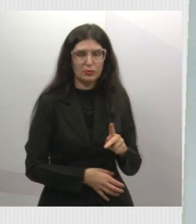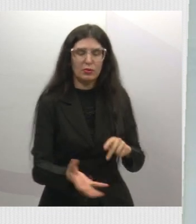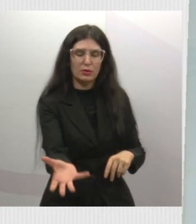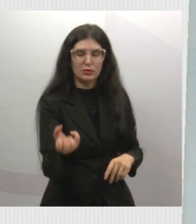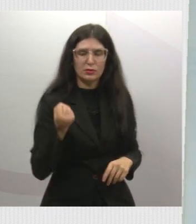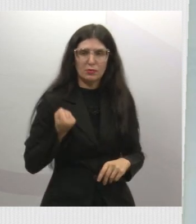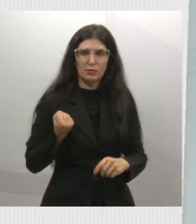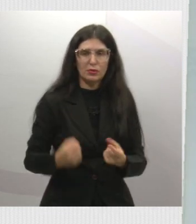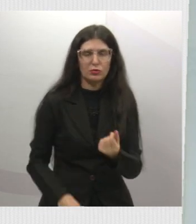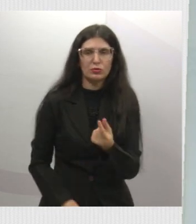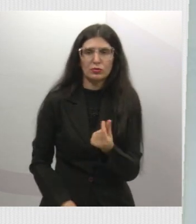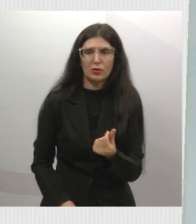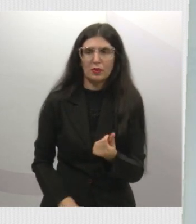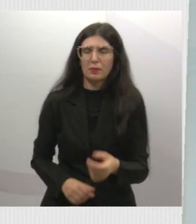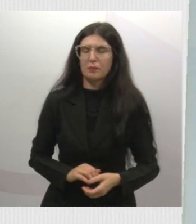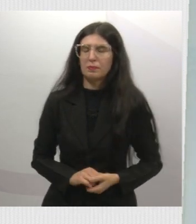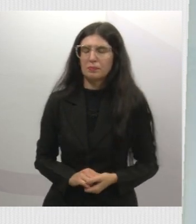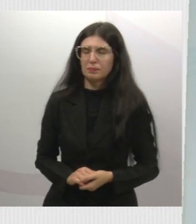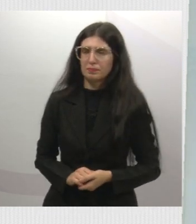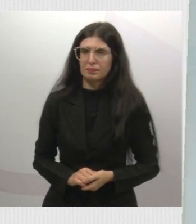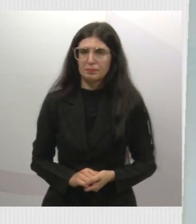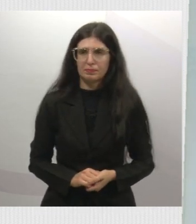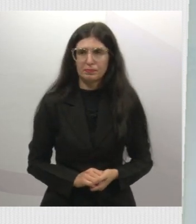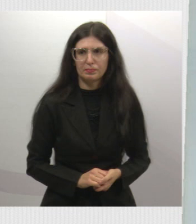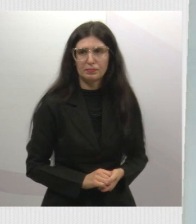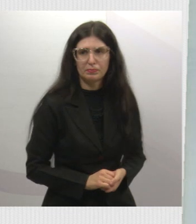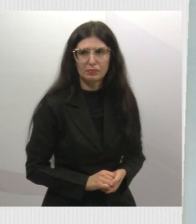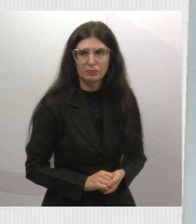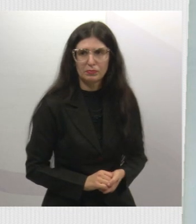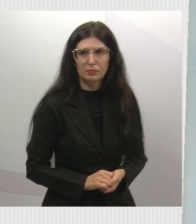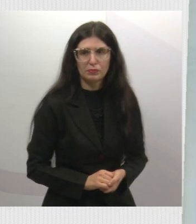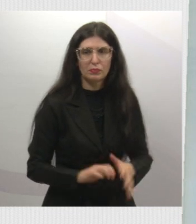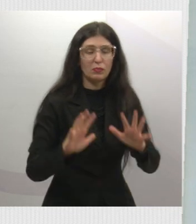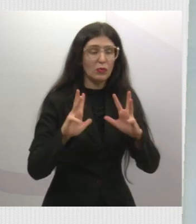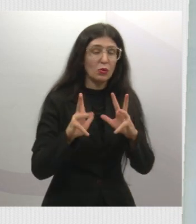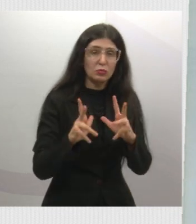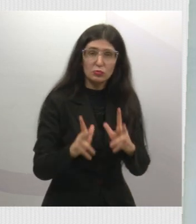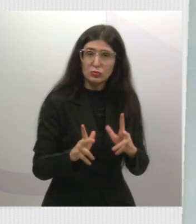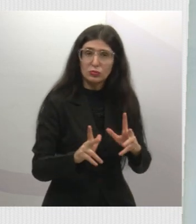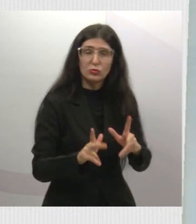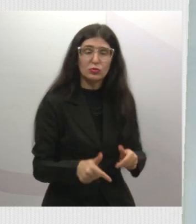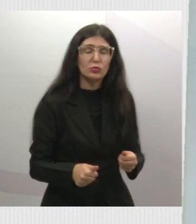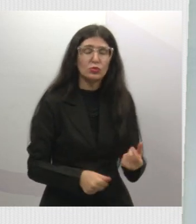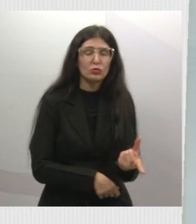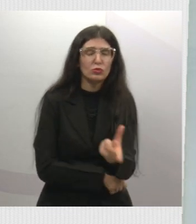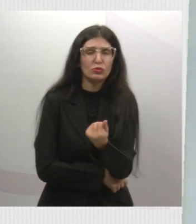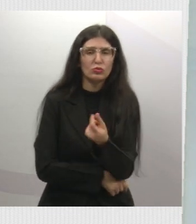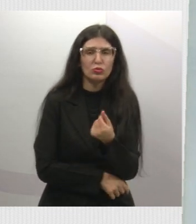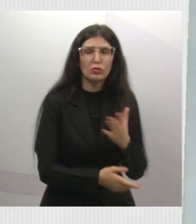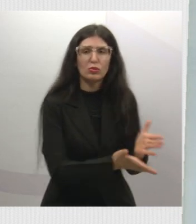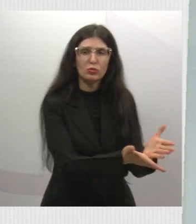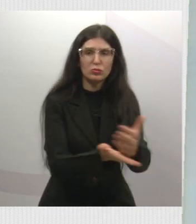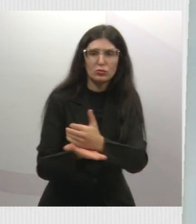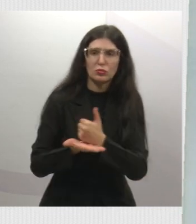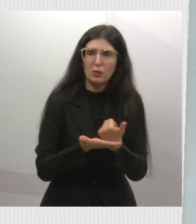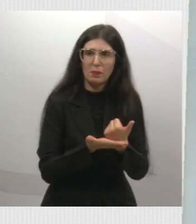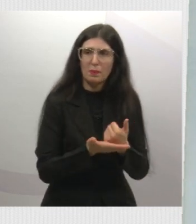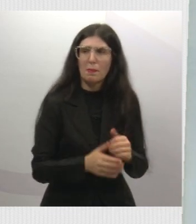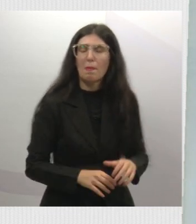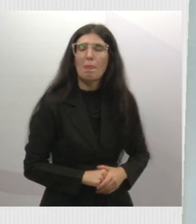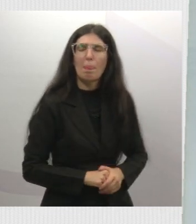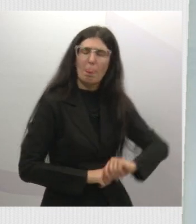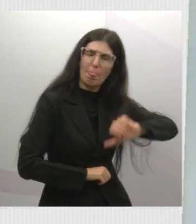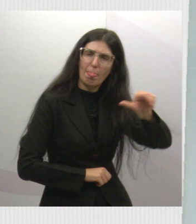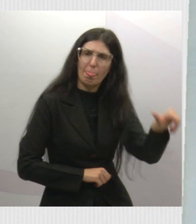gestão com referência às rentabilidades de aplicações financeiras, elas superaram em